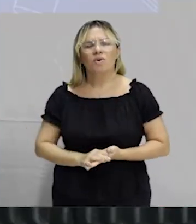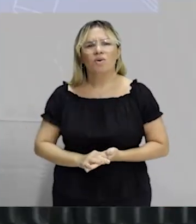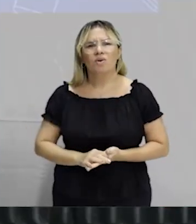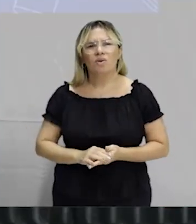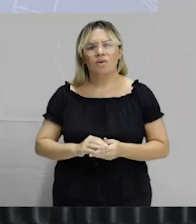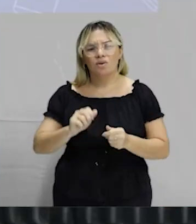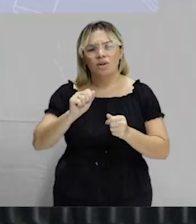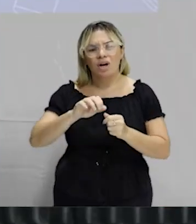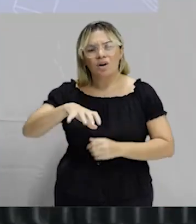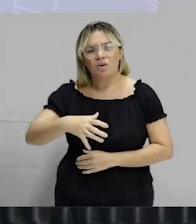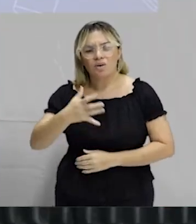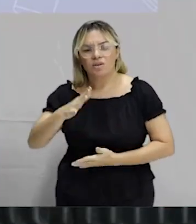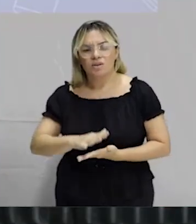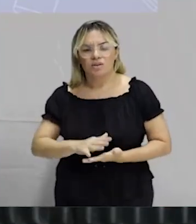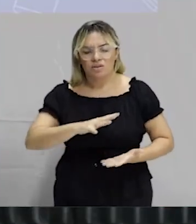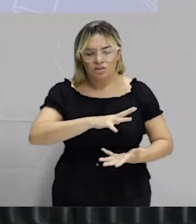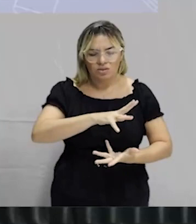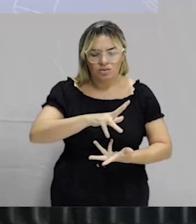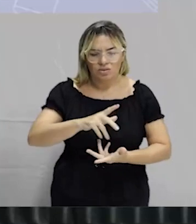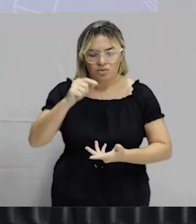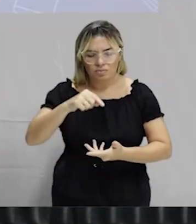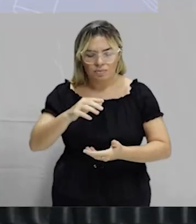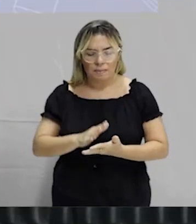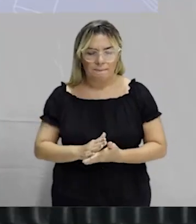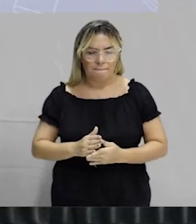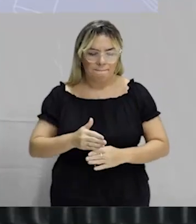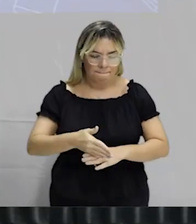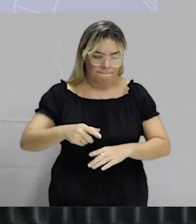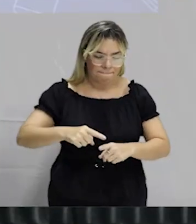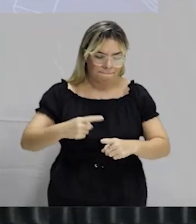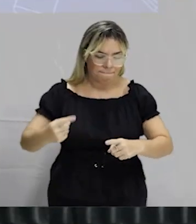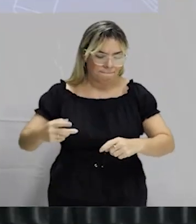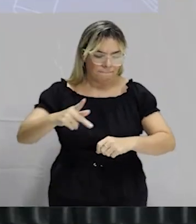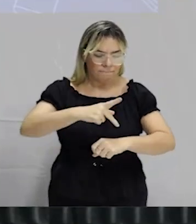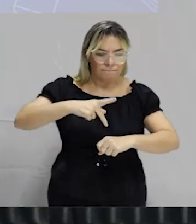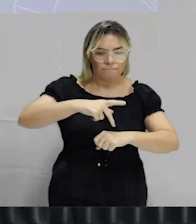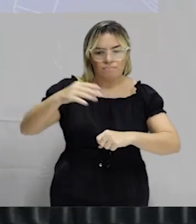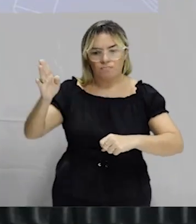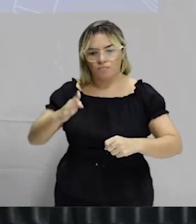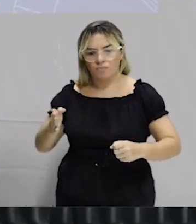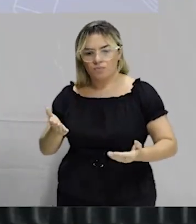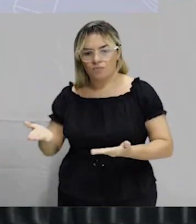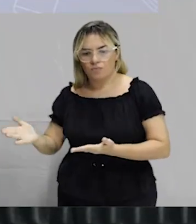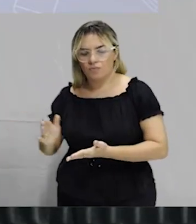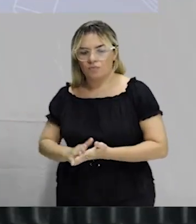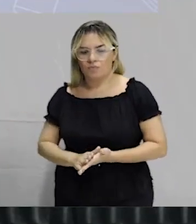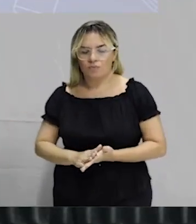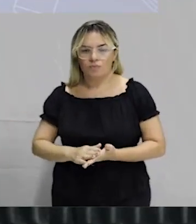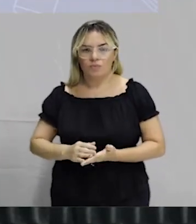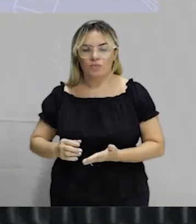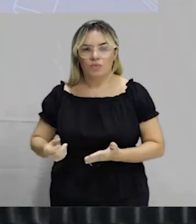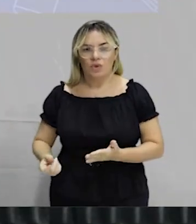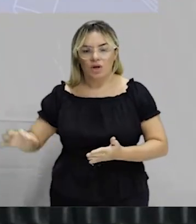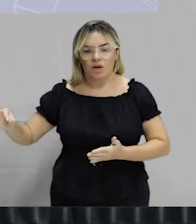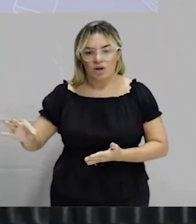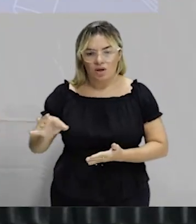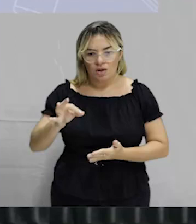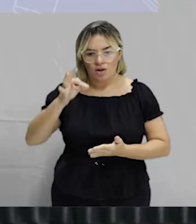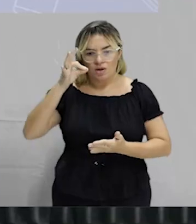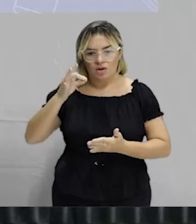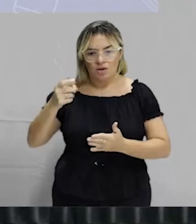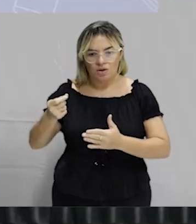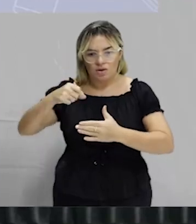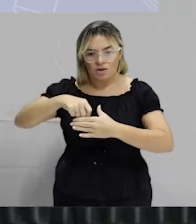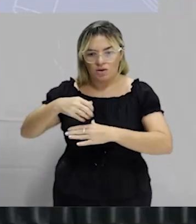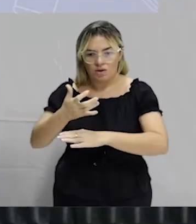conta da crise de 1929. A produção, que se encontrava em altos níveis, o